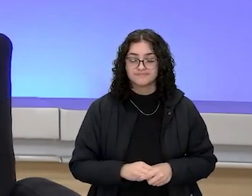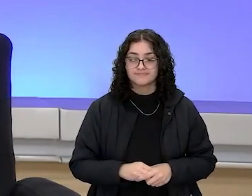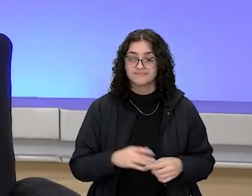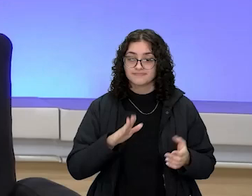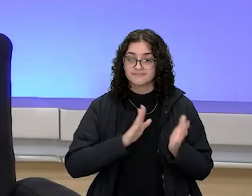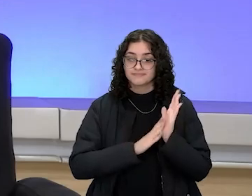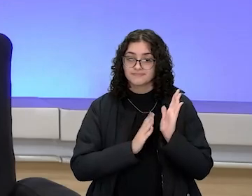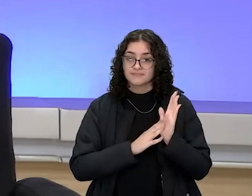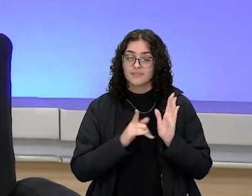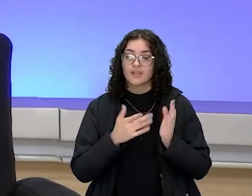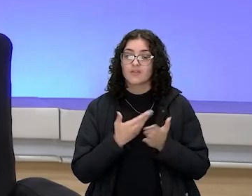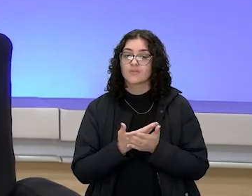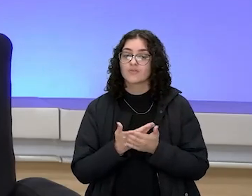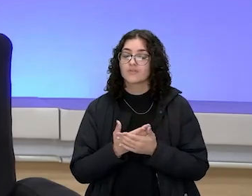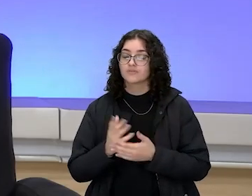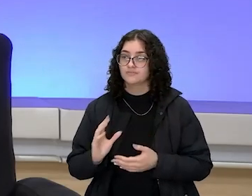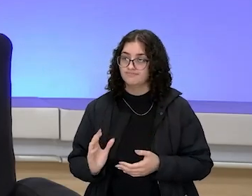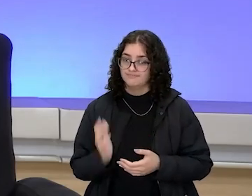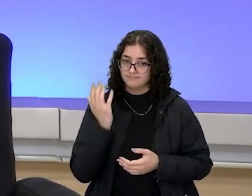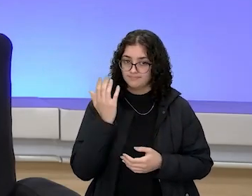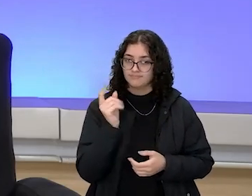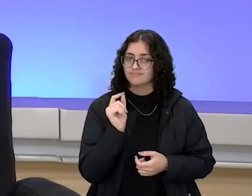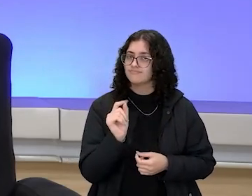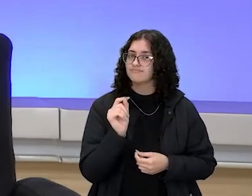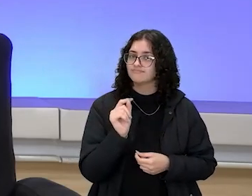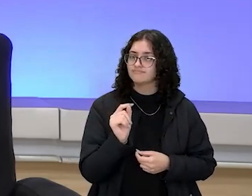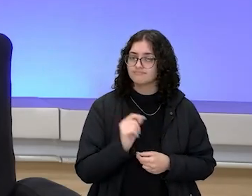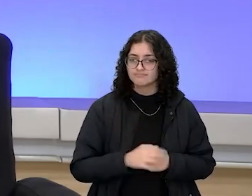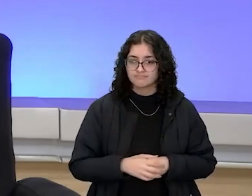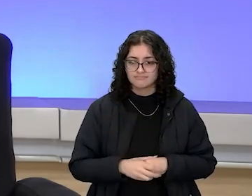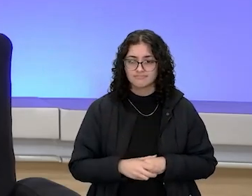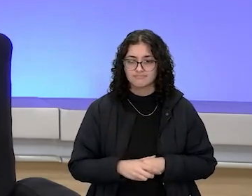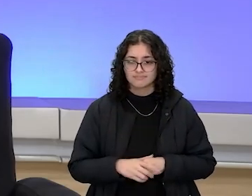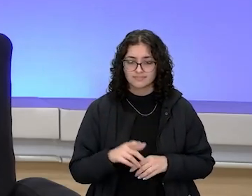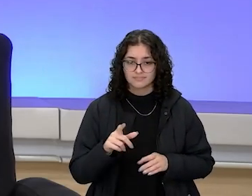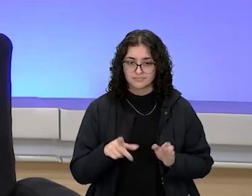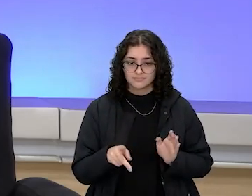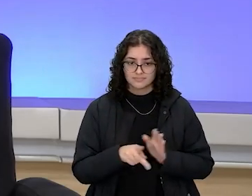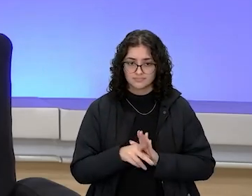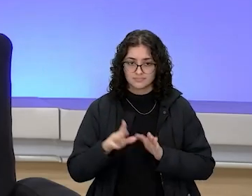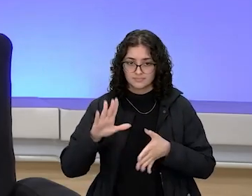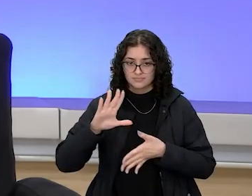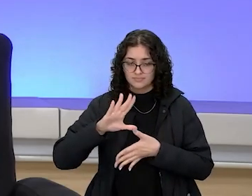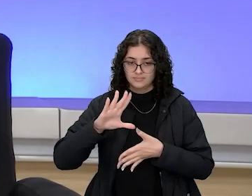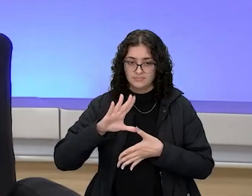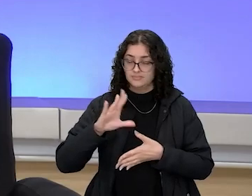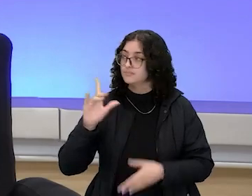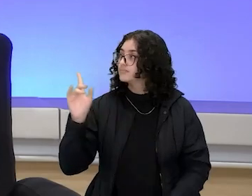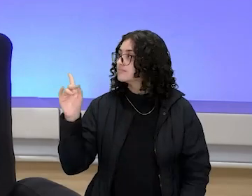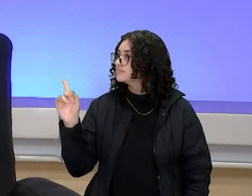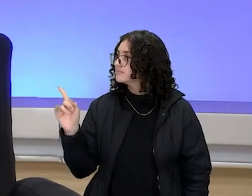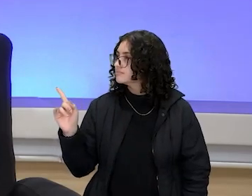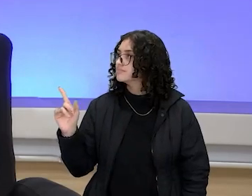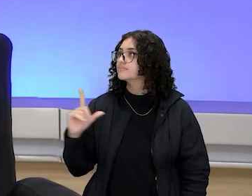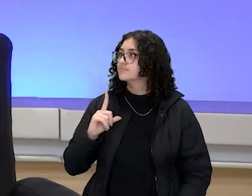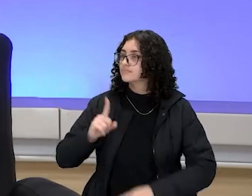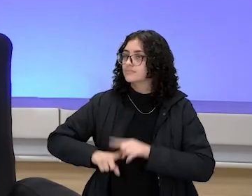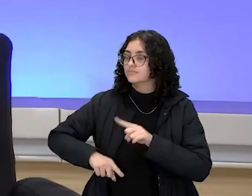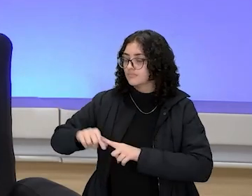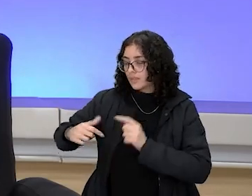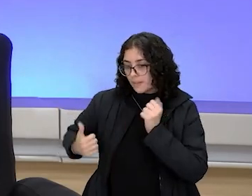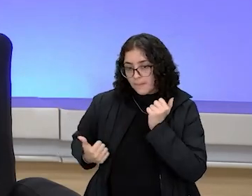um estudo de caso. E o estudo de caso que está lá no mapa, seguindo, né, o material